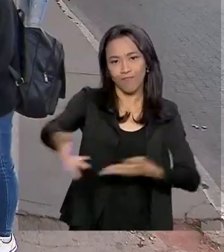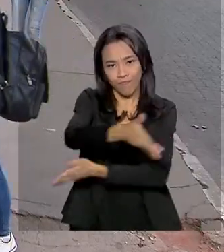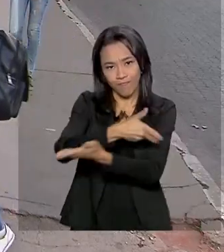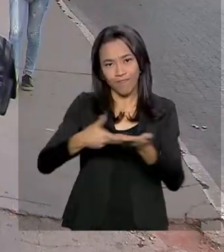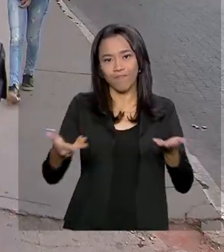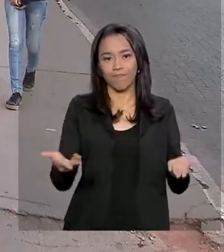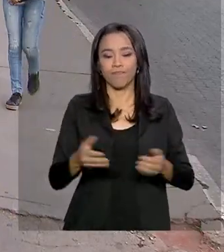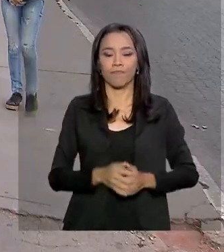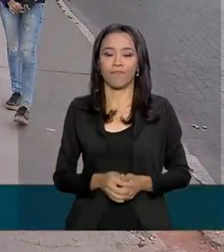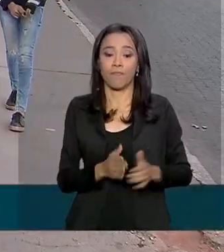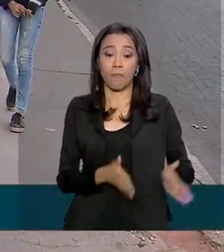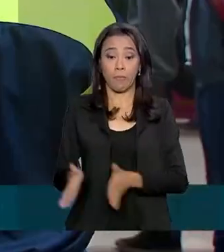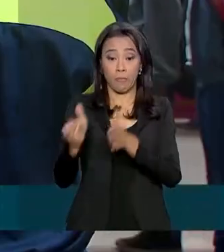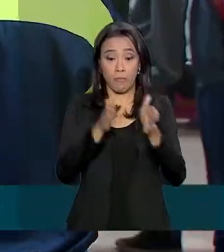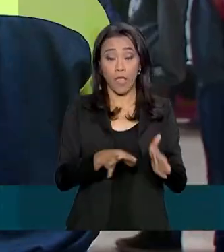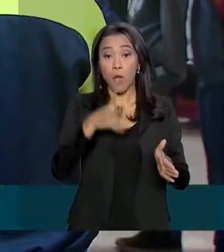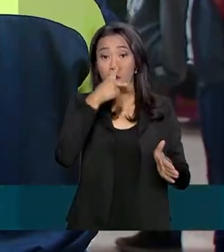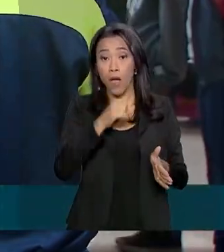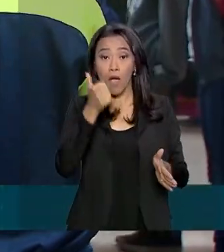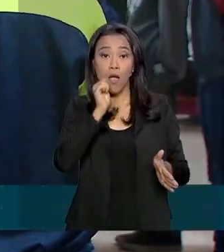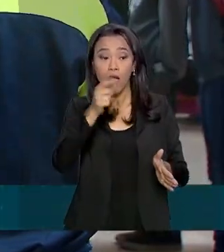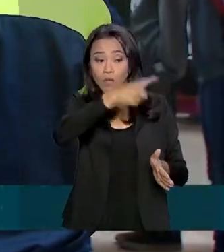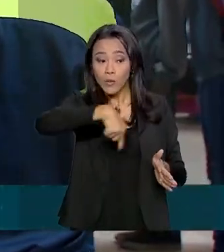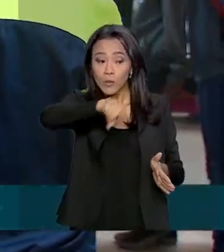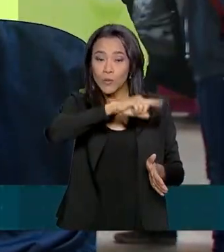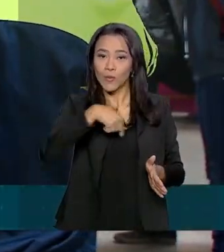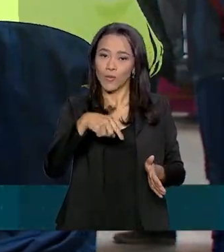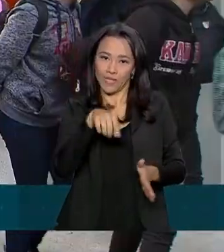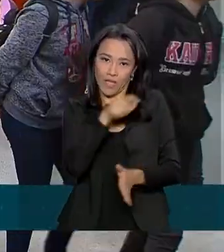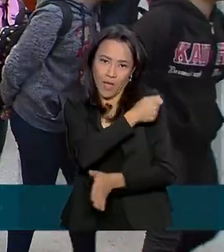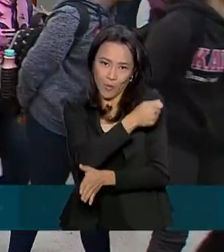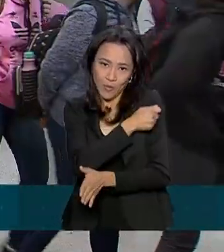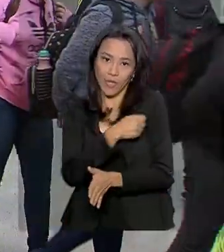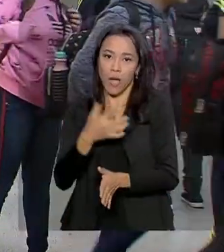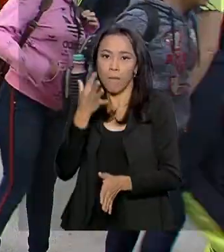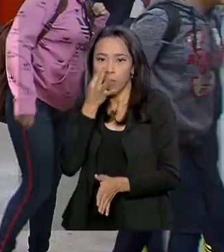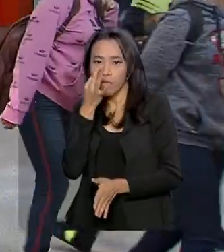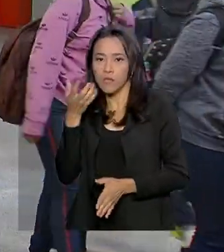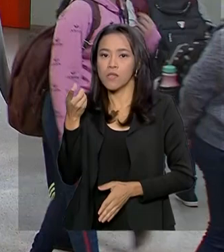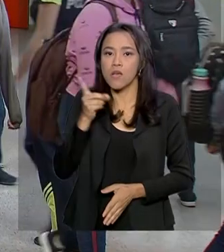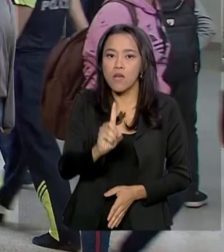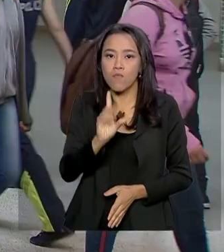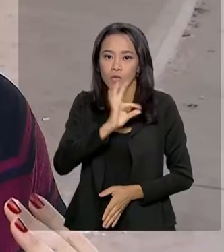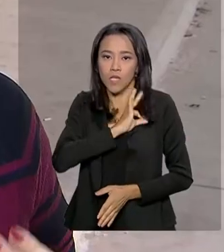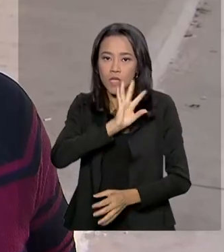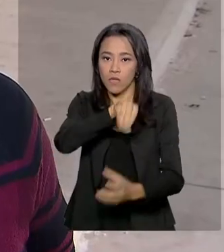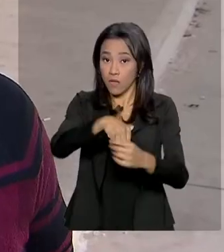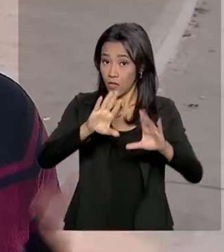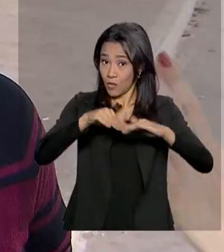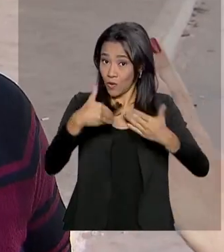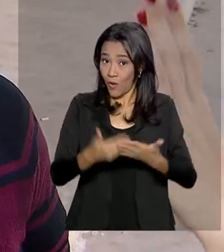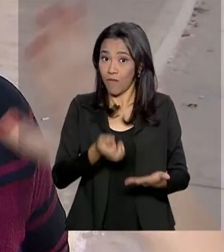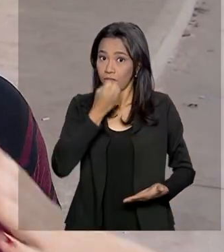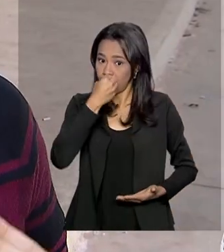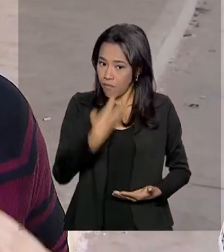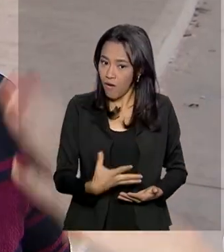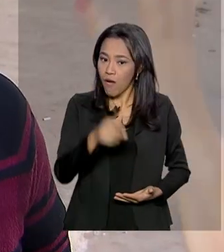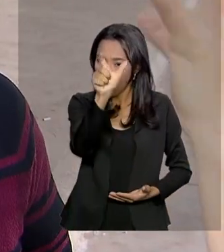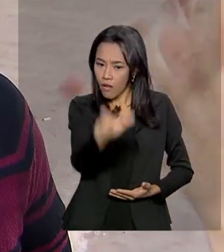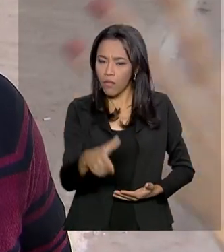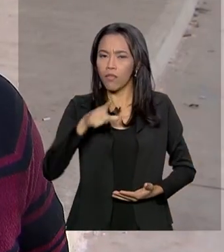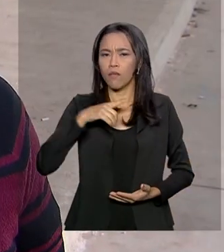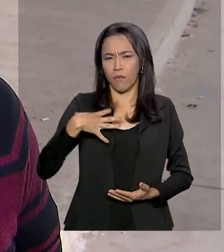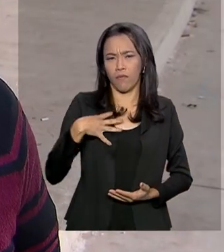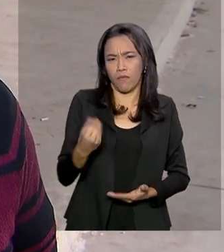Para os pais dos alunos, a presença dos policiais nas escolas só trouxe benefícios. A Janaína, que tem uma filha